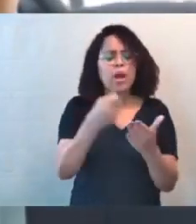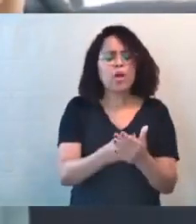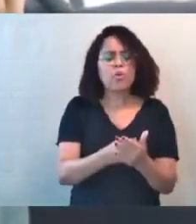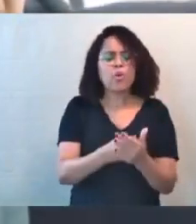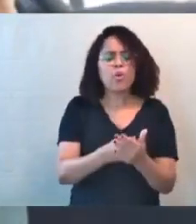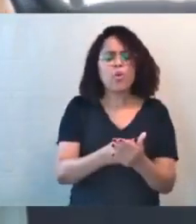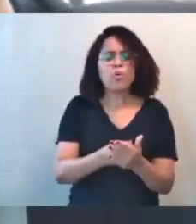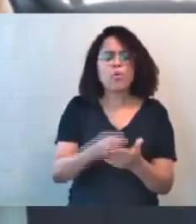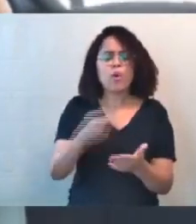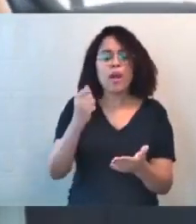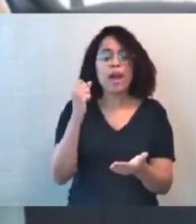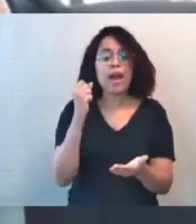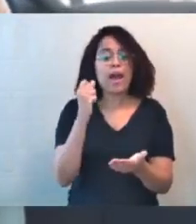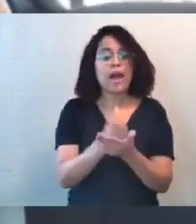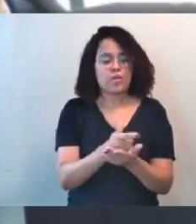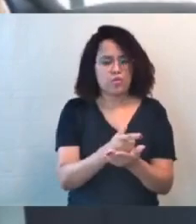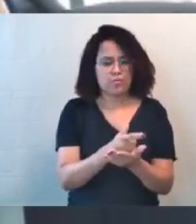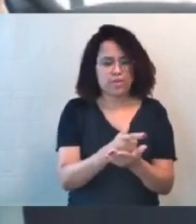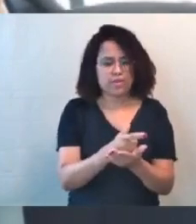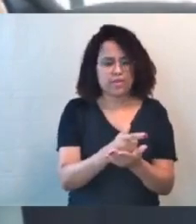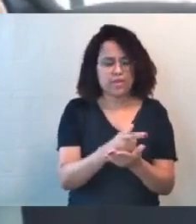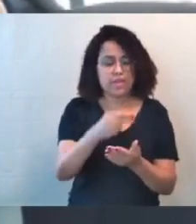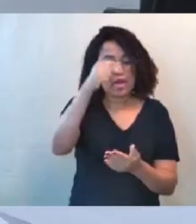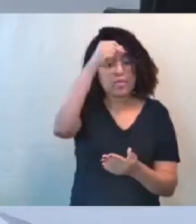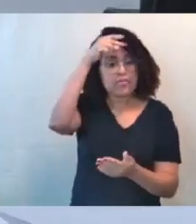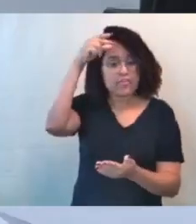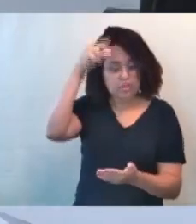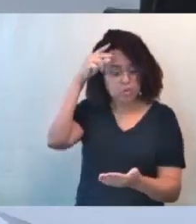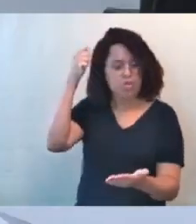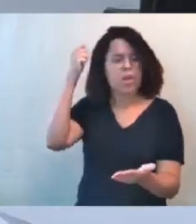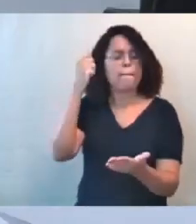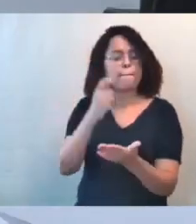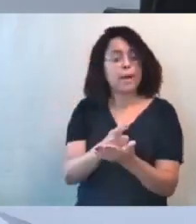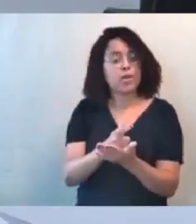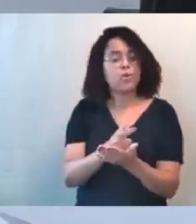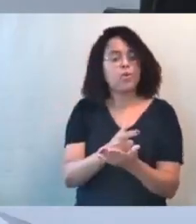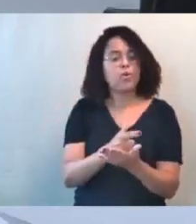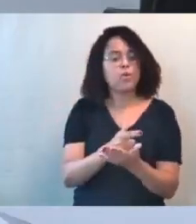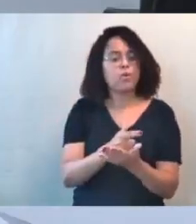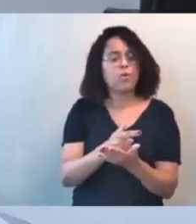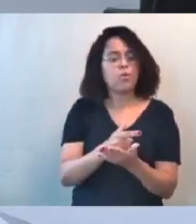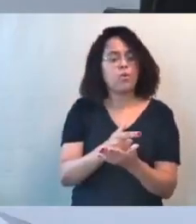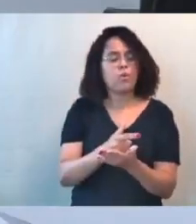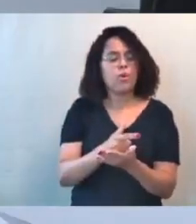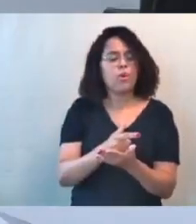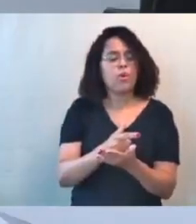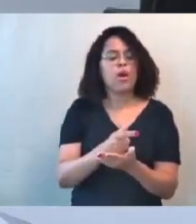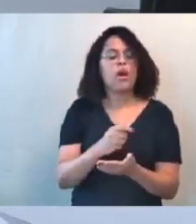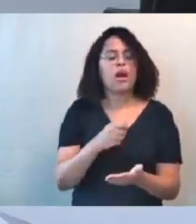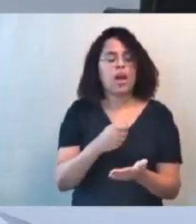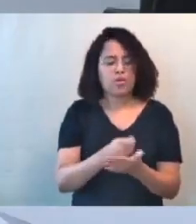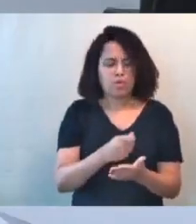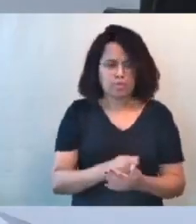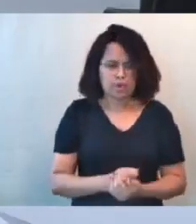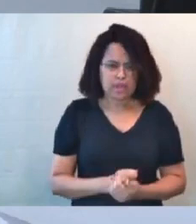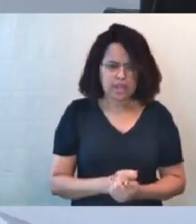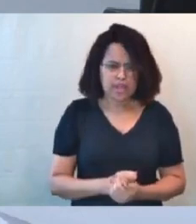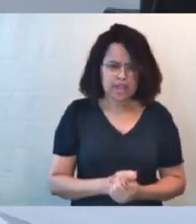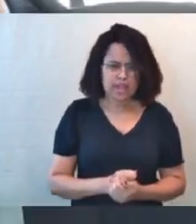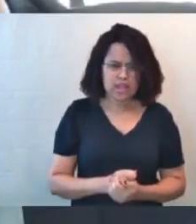A prefeitura pagou a compra. Ótimo. E o dinheiro é público ou privado?